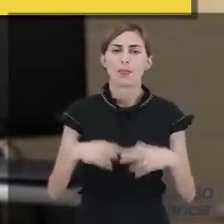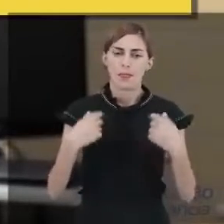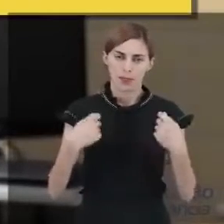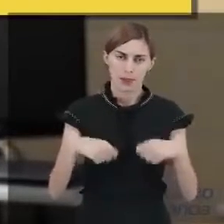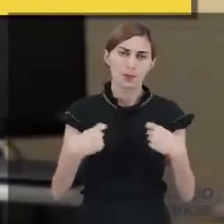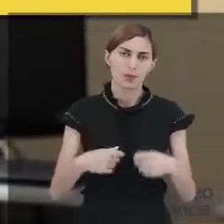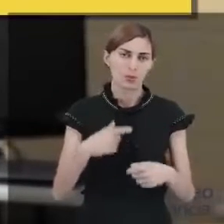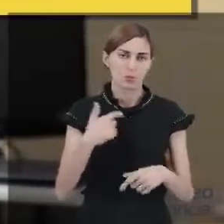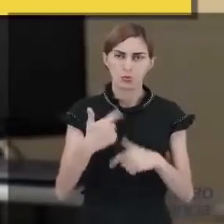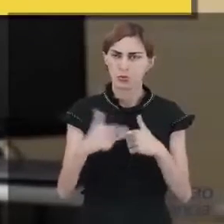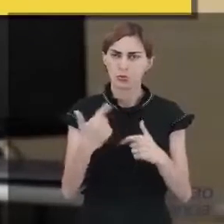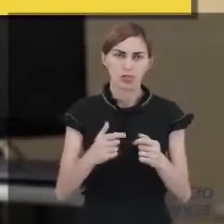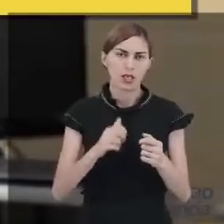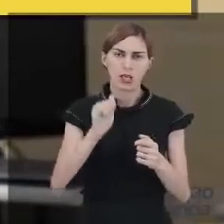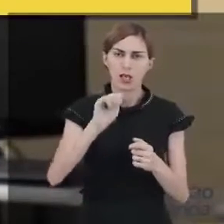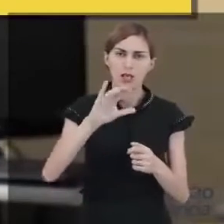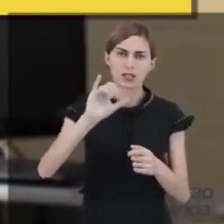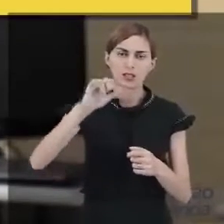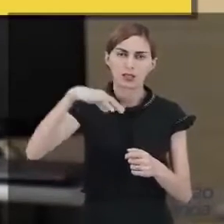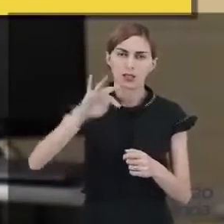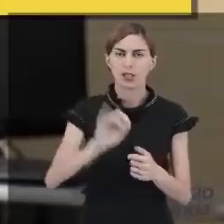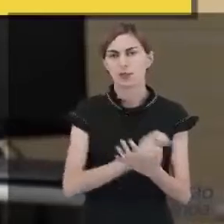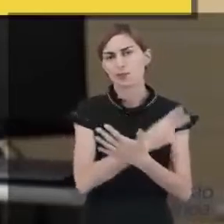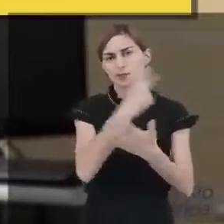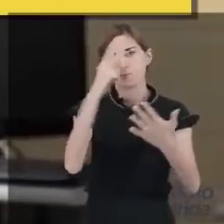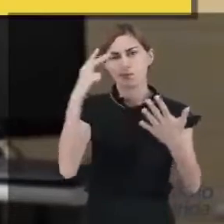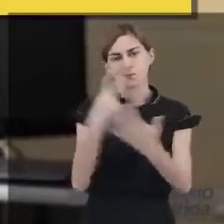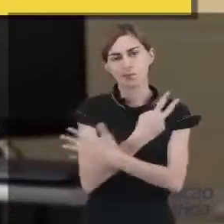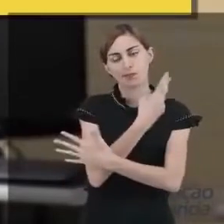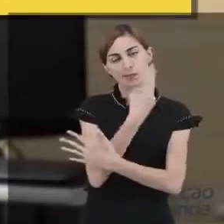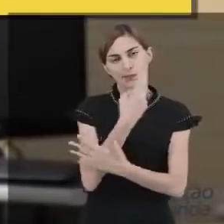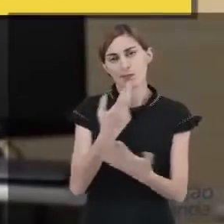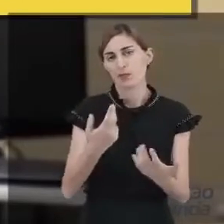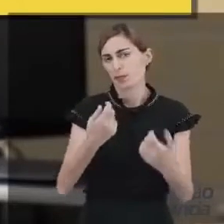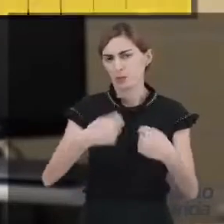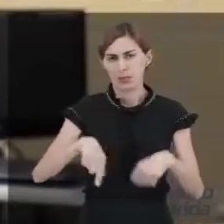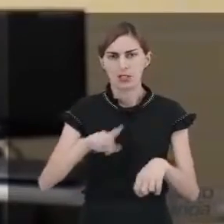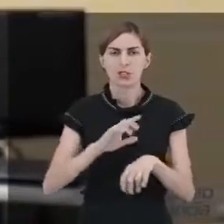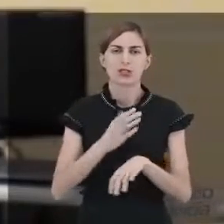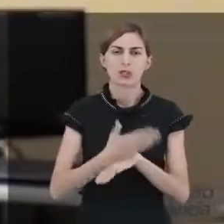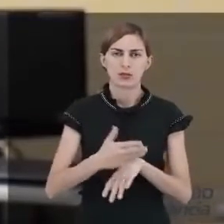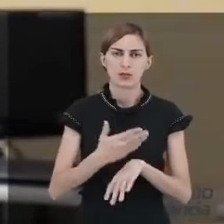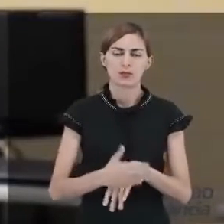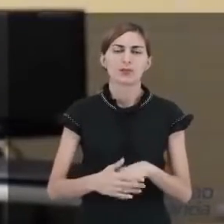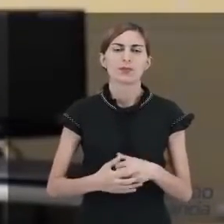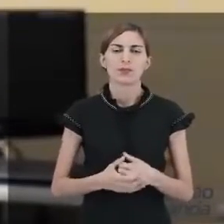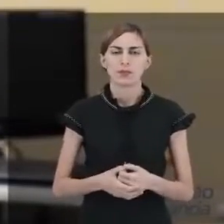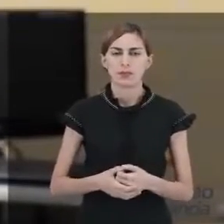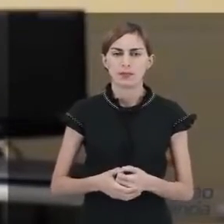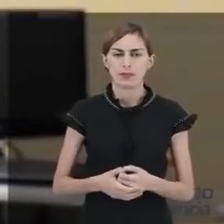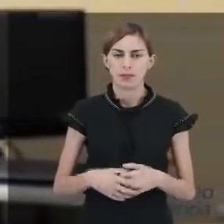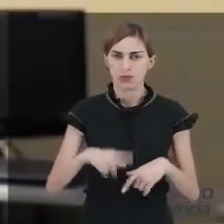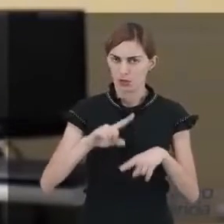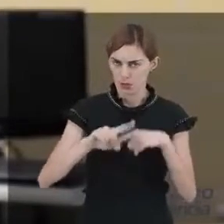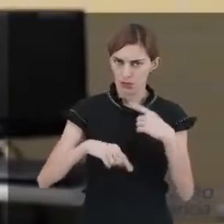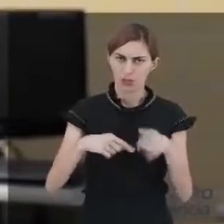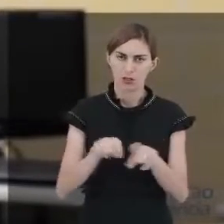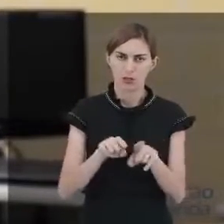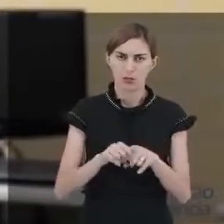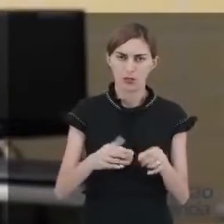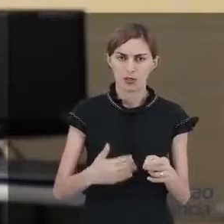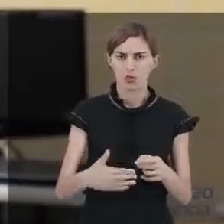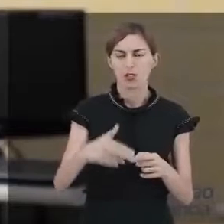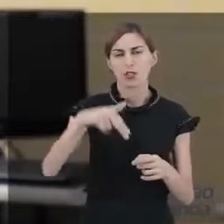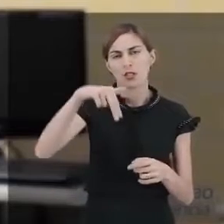que não haja nenhum acidente. Então precisa ter gente treinada, nós vamos ver isso na CIPA. Logo no início, a